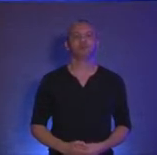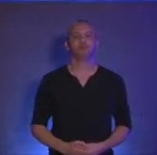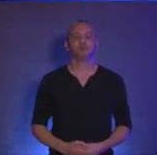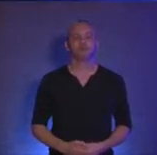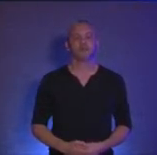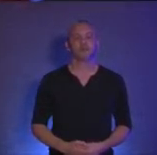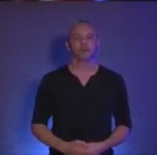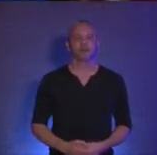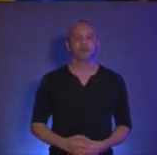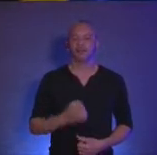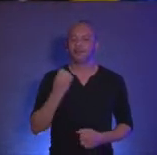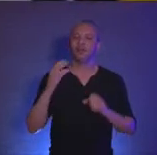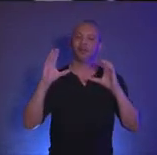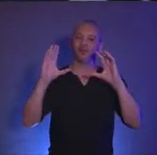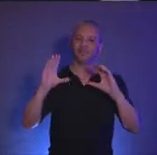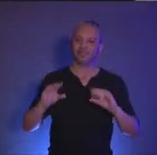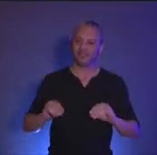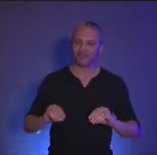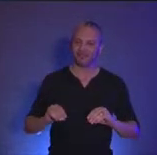Boa noite, gente.